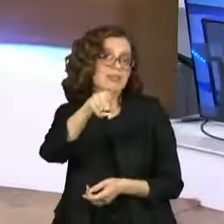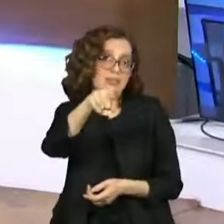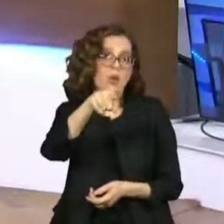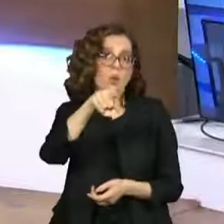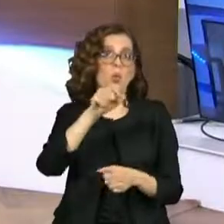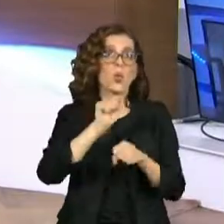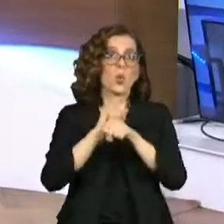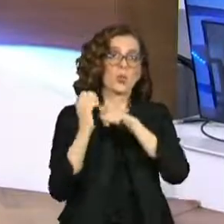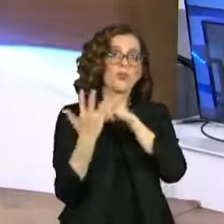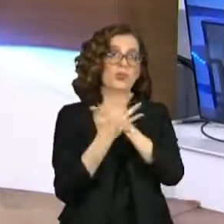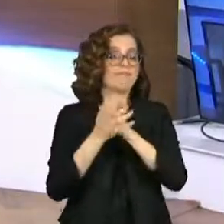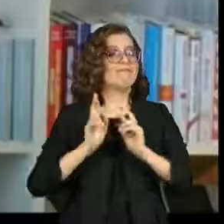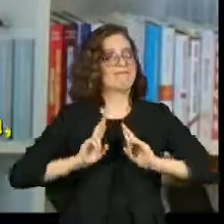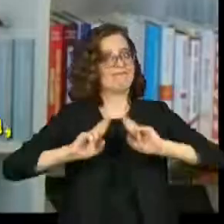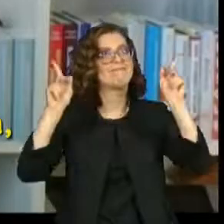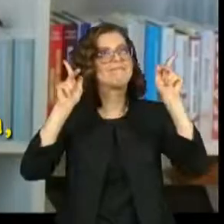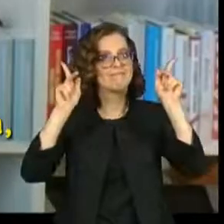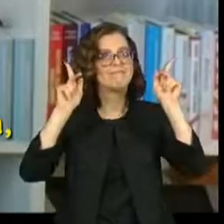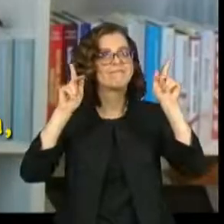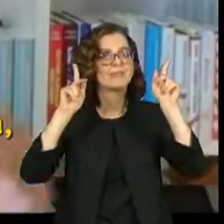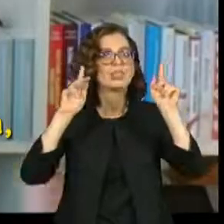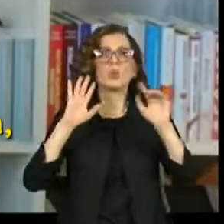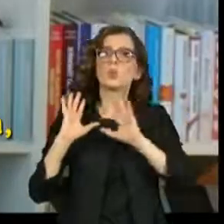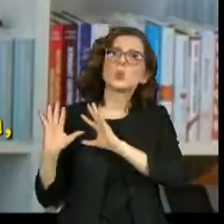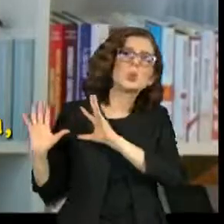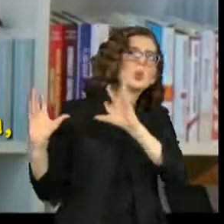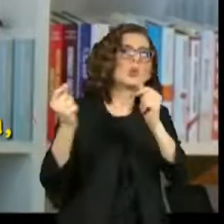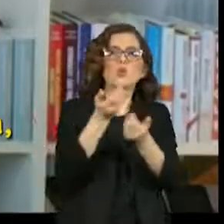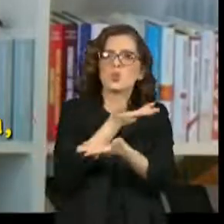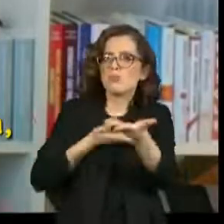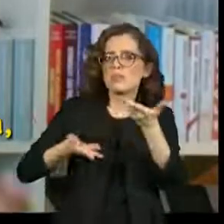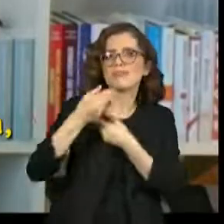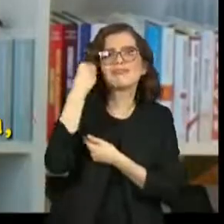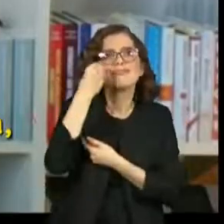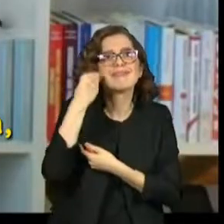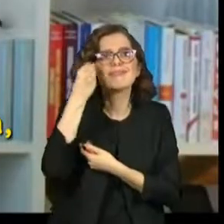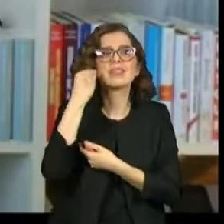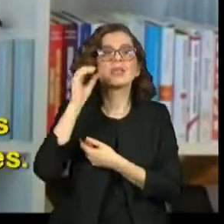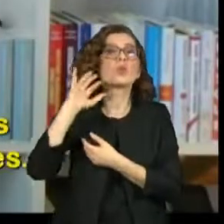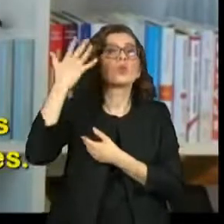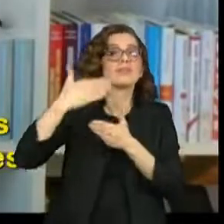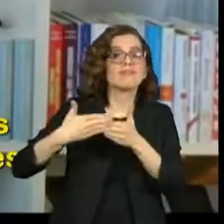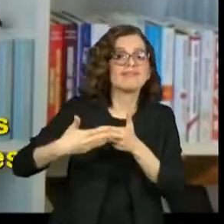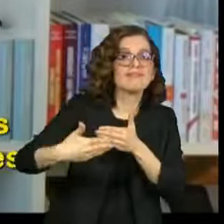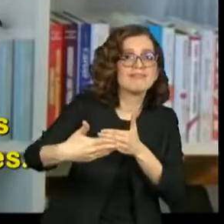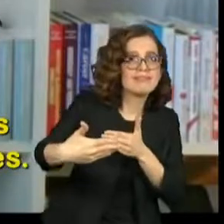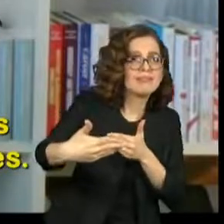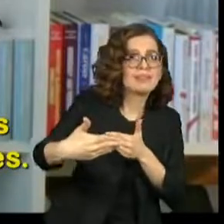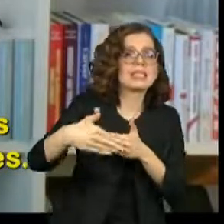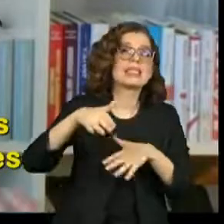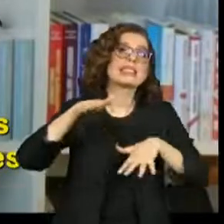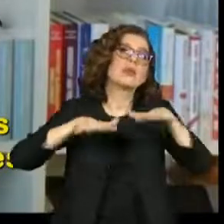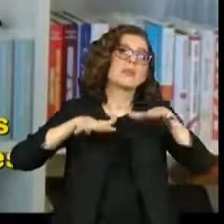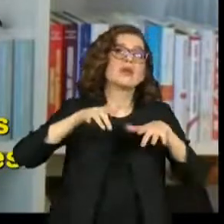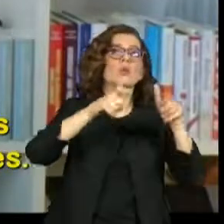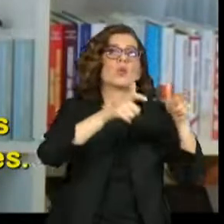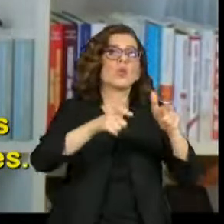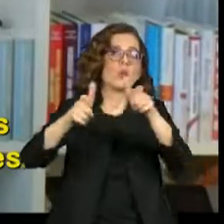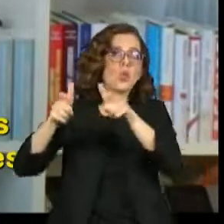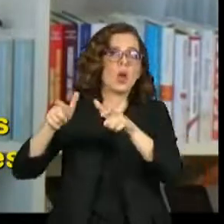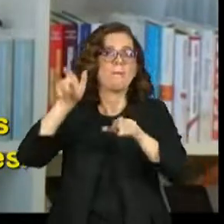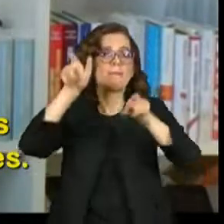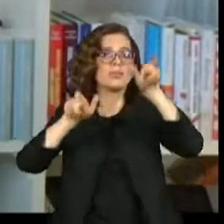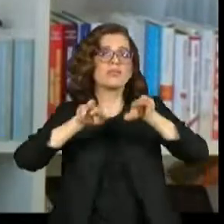diferente, em um sentido que nós todos compartilhamos o experiência de todos os mas os consequências eram muito diferentes para diferentes pessoas dependendo da sua